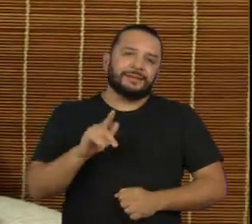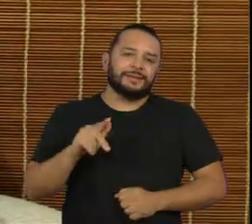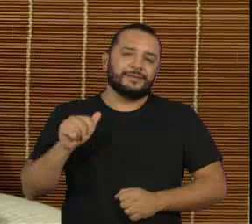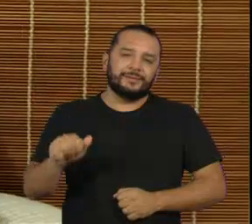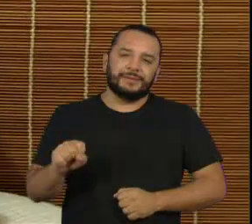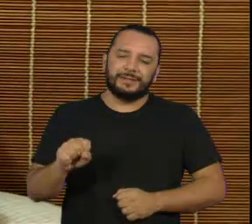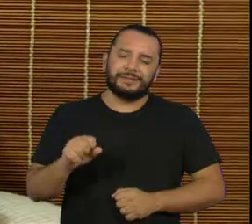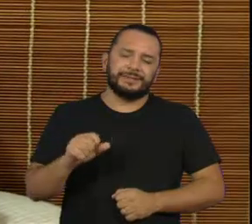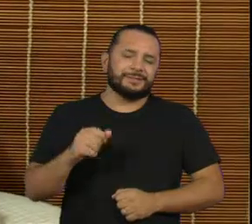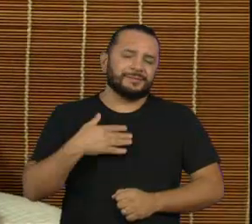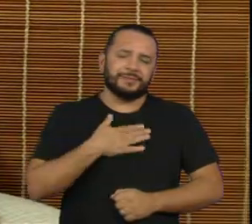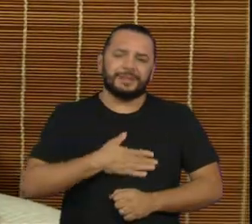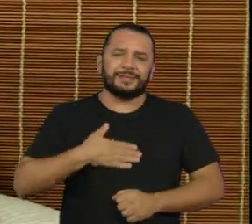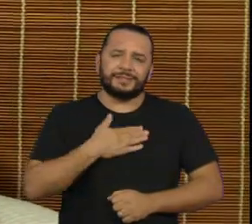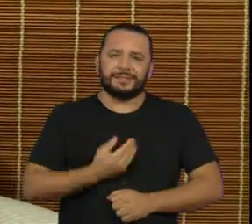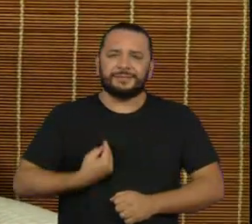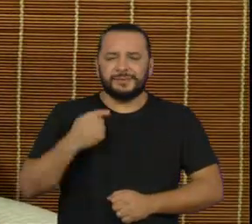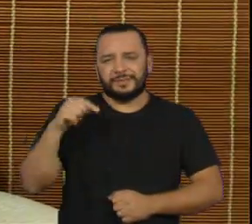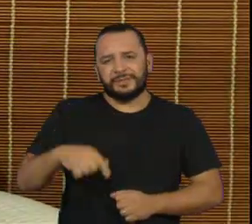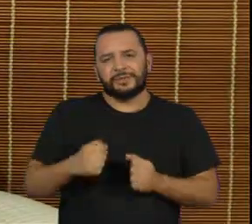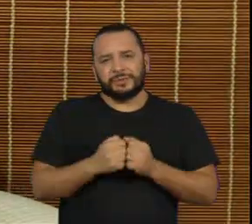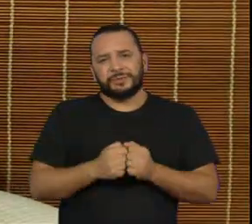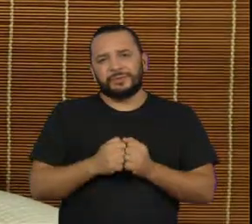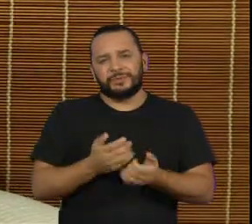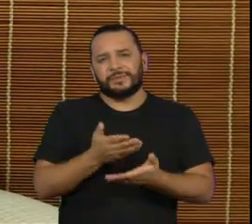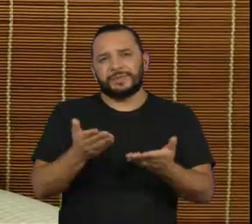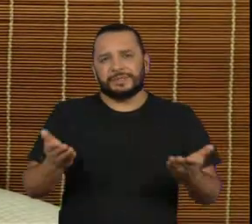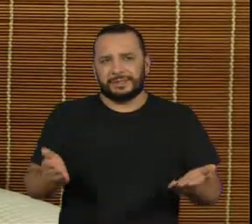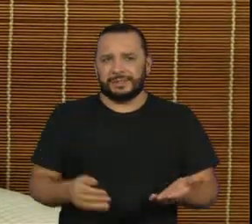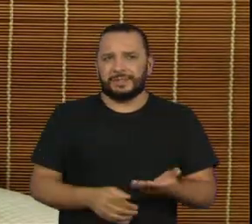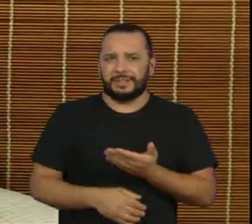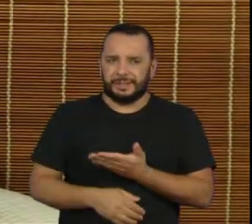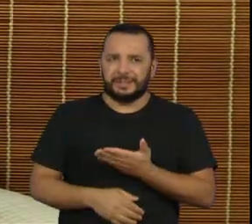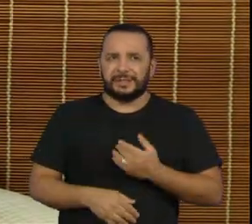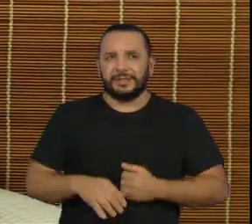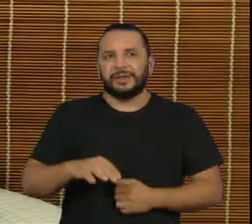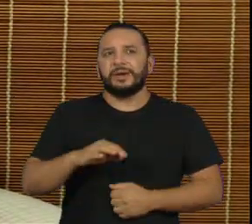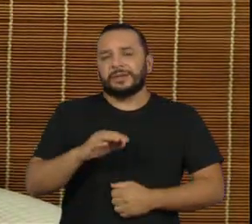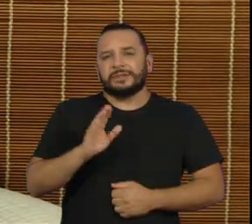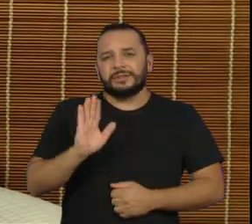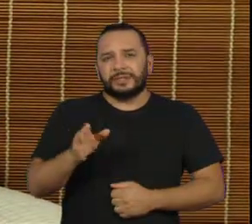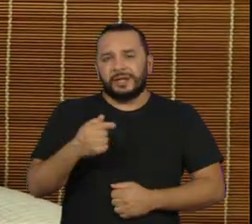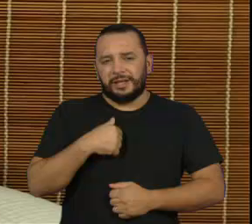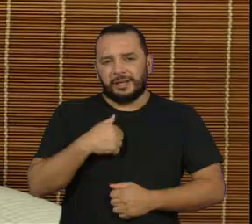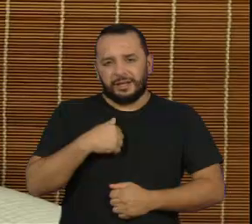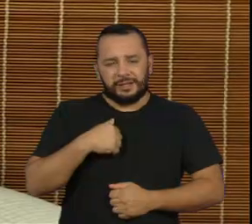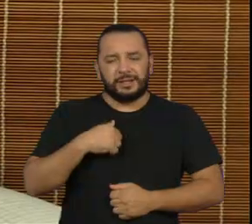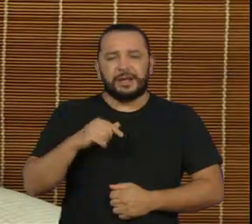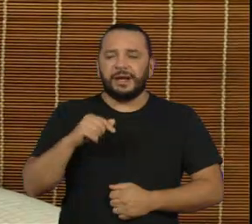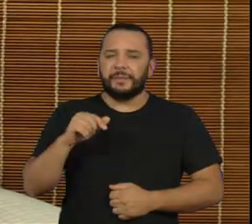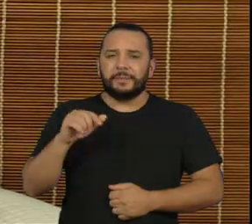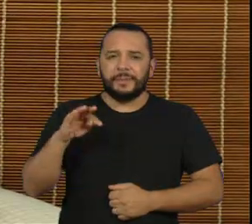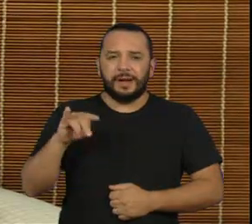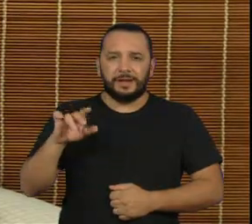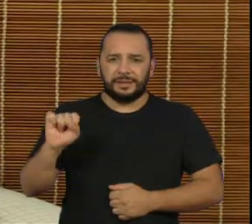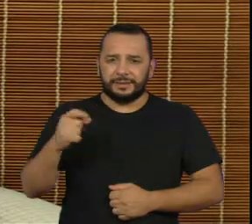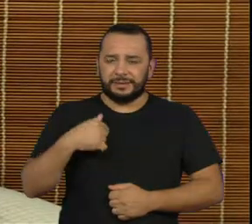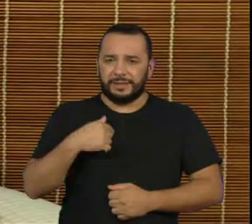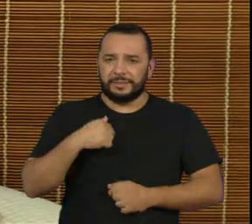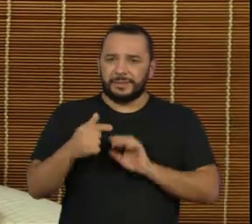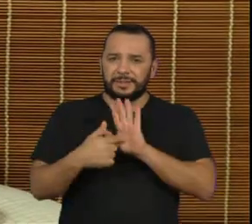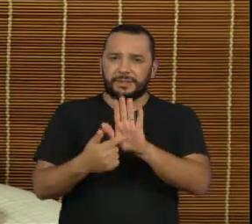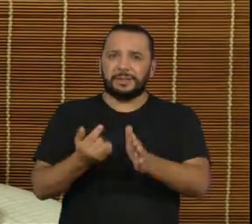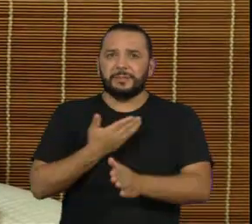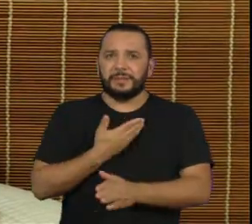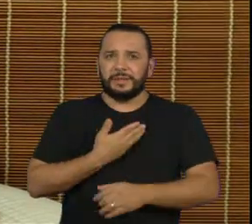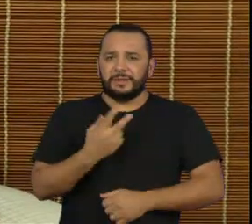prazer enorme estar aqui com você falando. Marta Overbeck, a atriz Marta Overbeck e eu fomos apresentados a você por